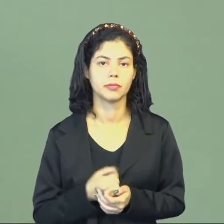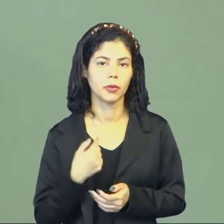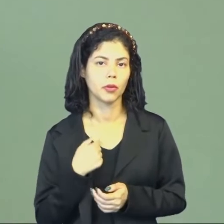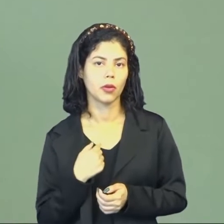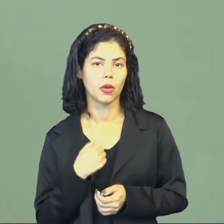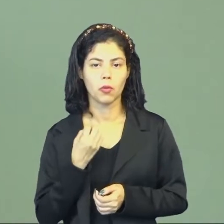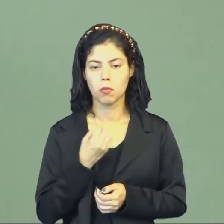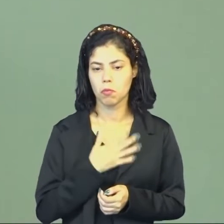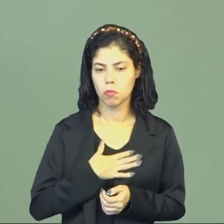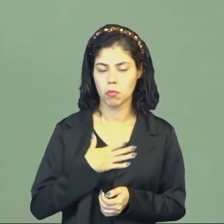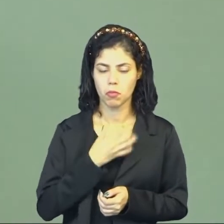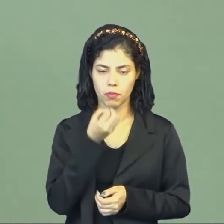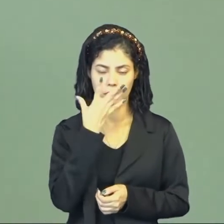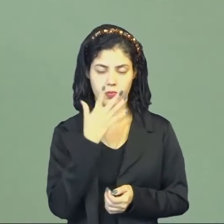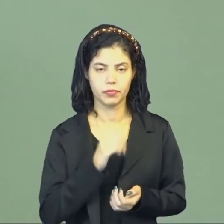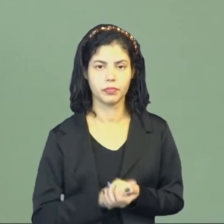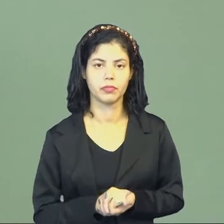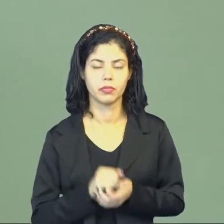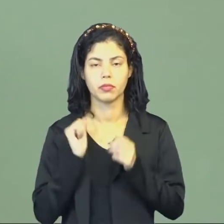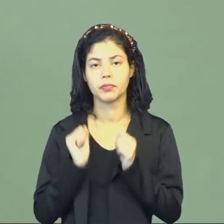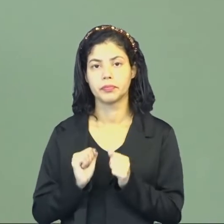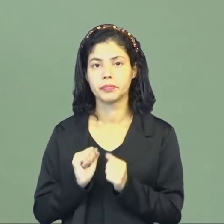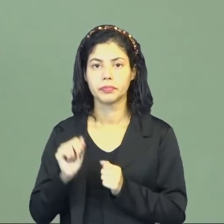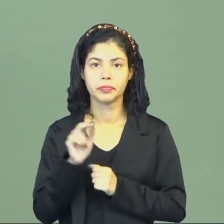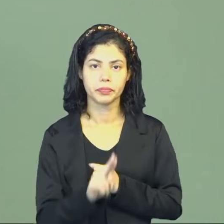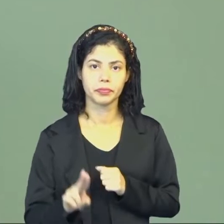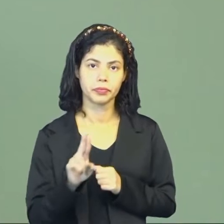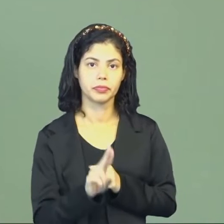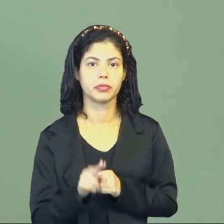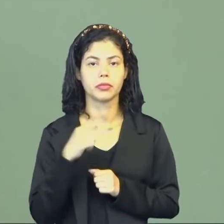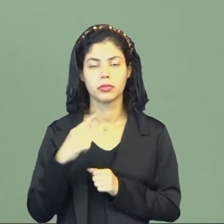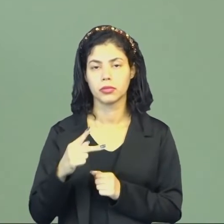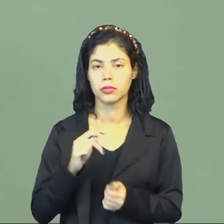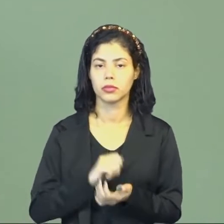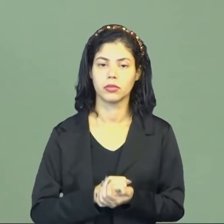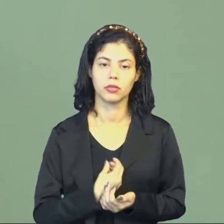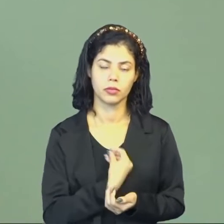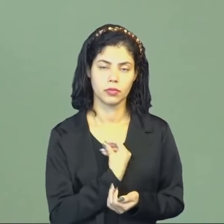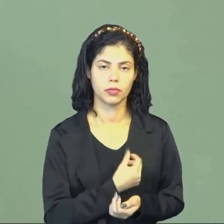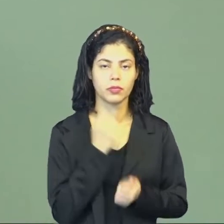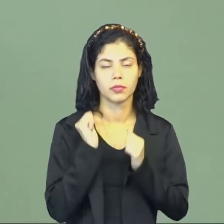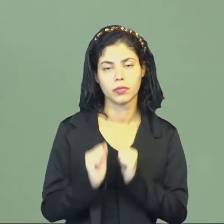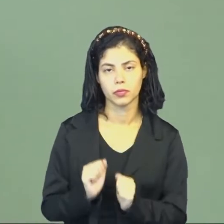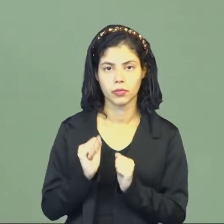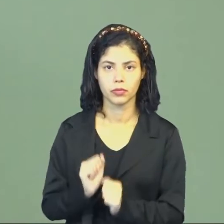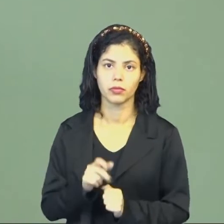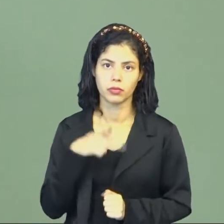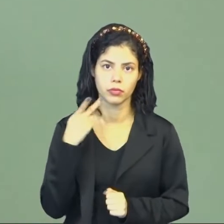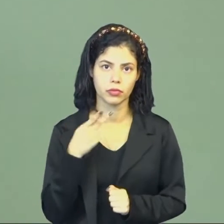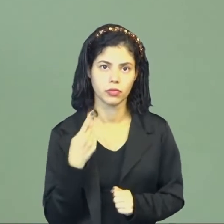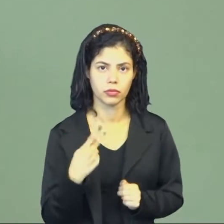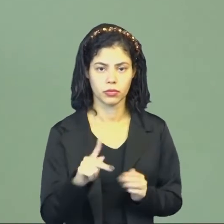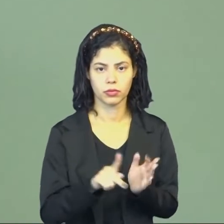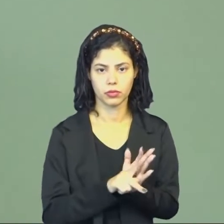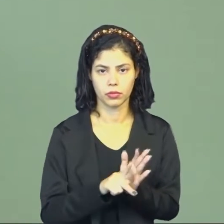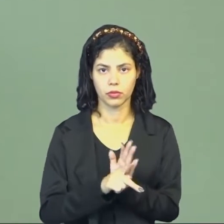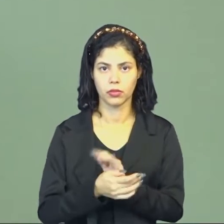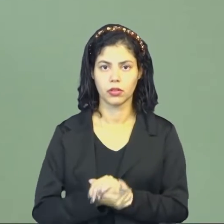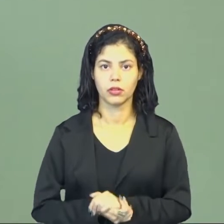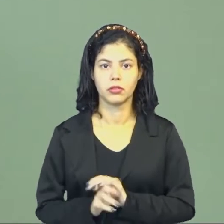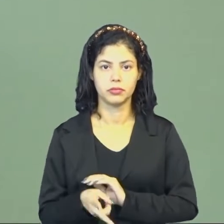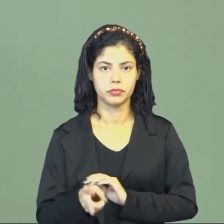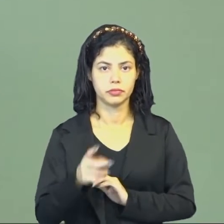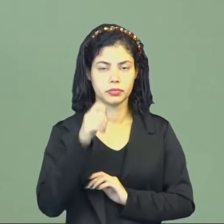gosto de tirar foto. E aí você pode utilizar os seus hobbies, né, para poder falar sobre você.